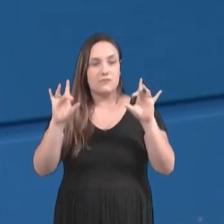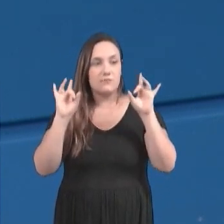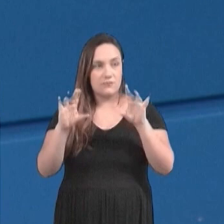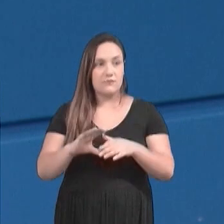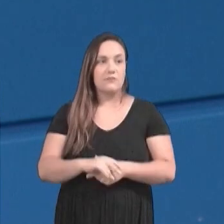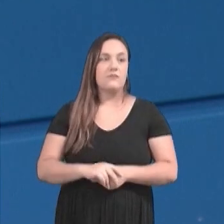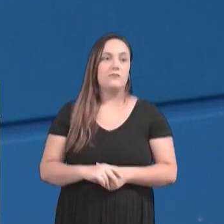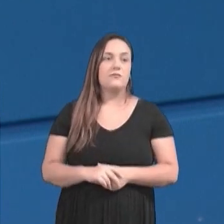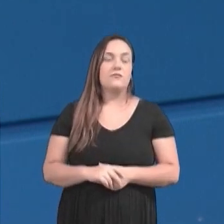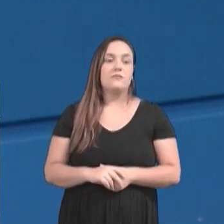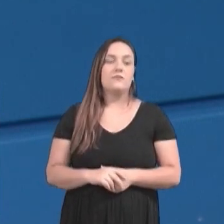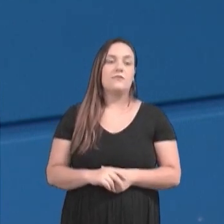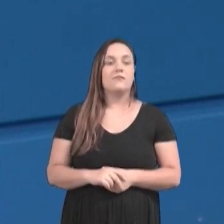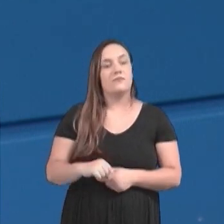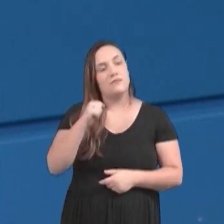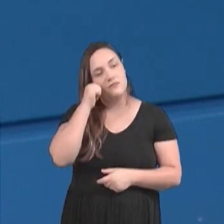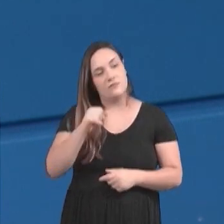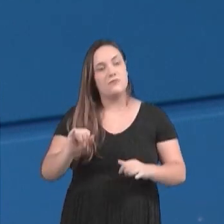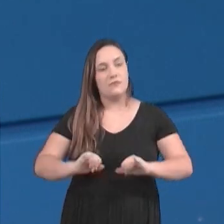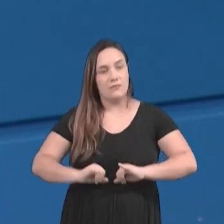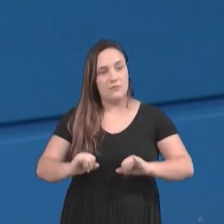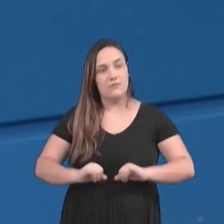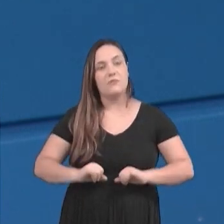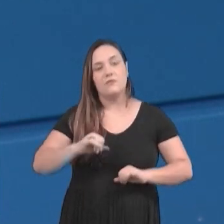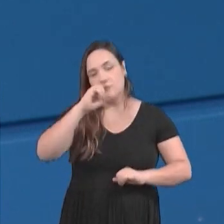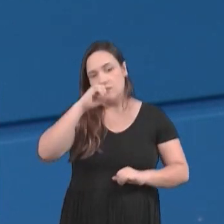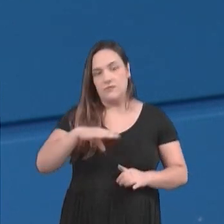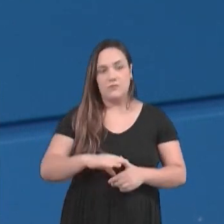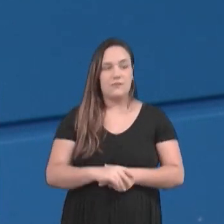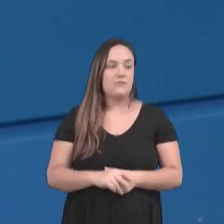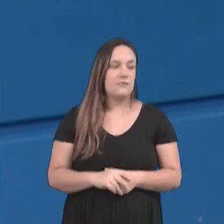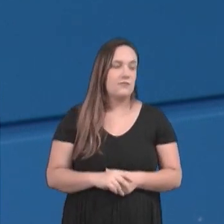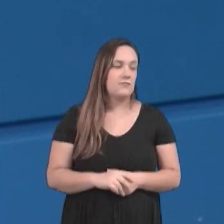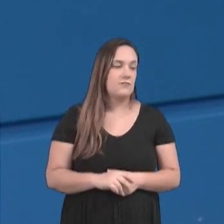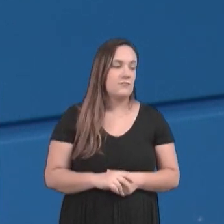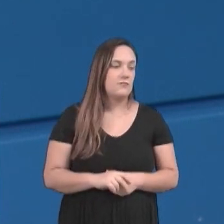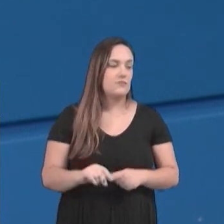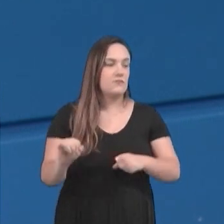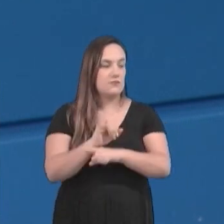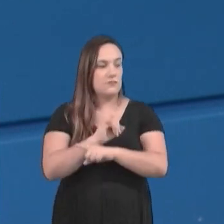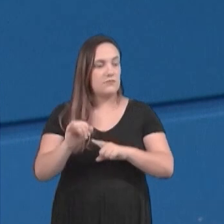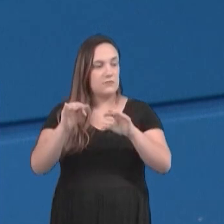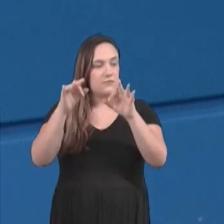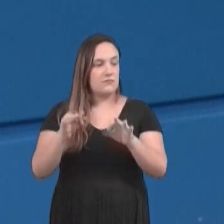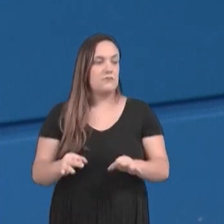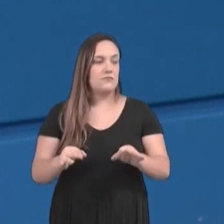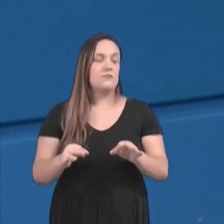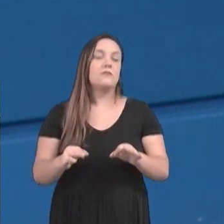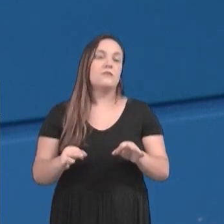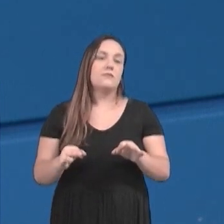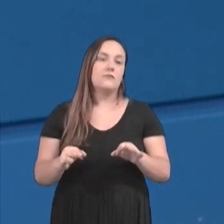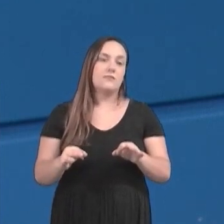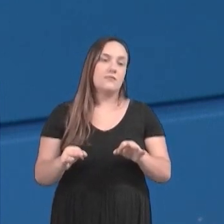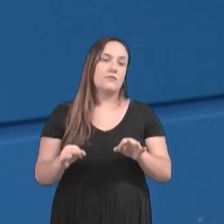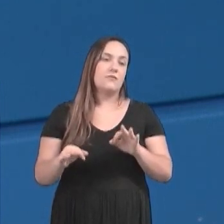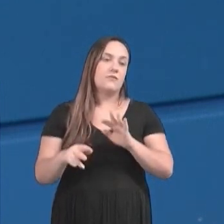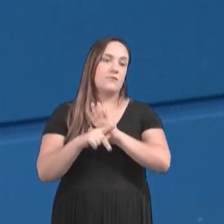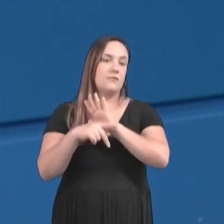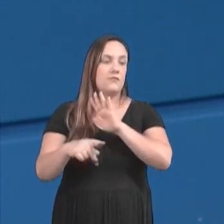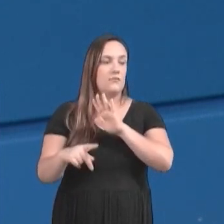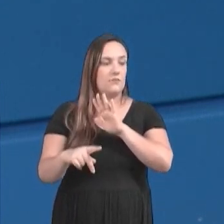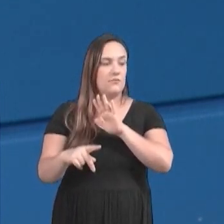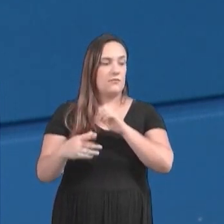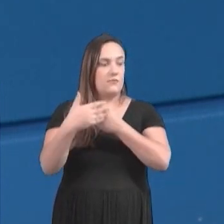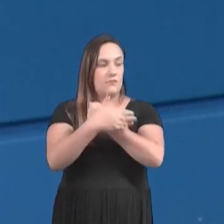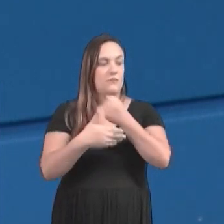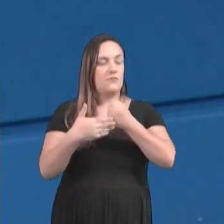em situação de vulnerabilidade ou vítimas de violência doméstica, ferramentas práticas e eficazes para a